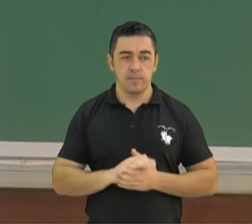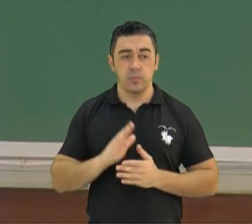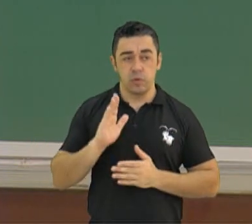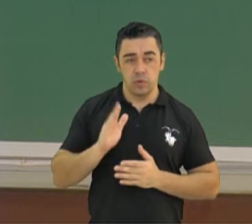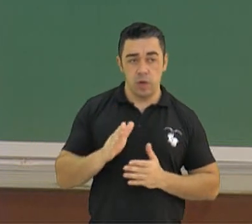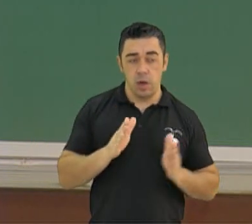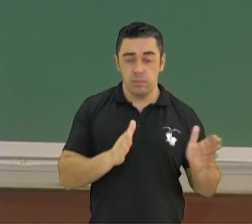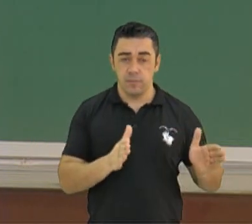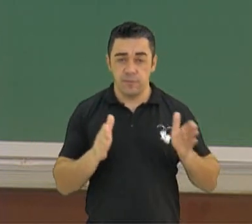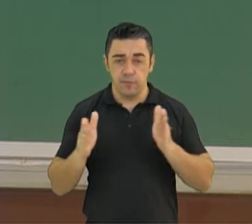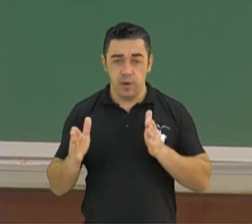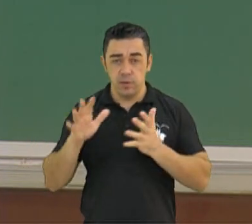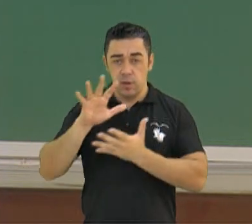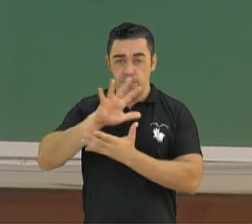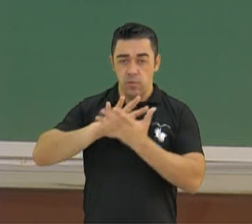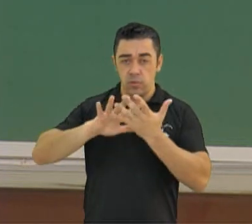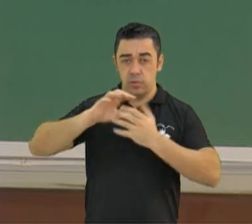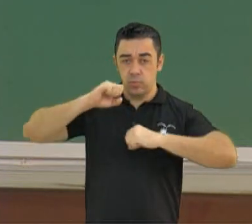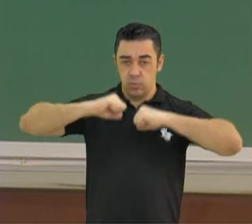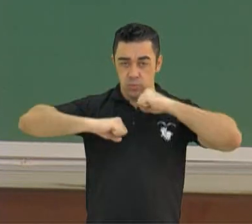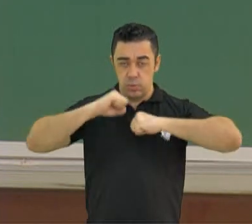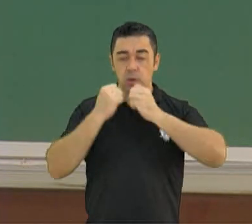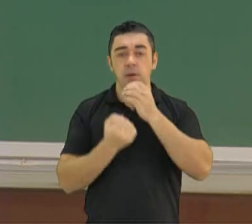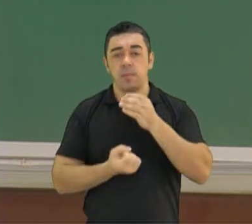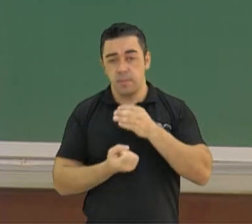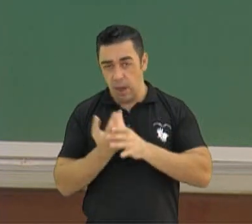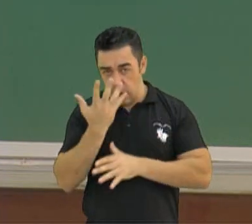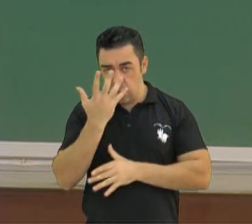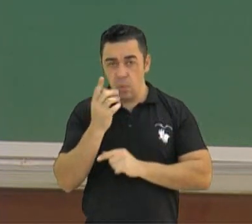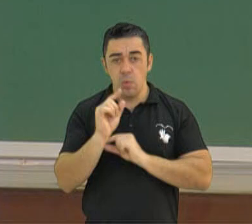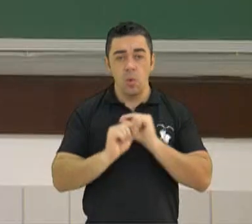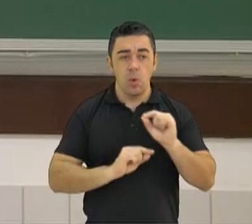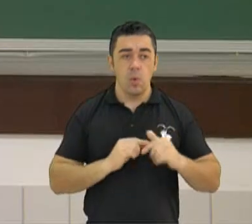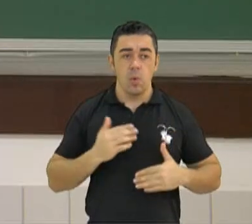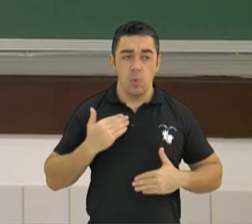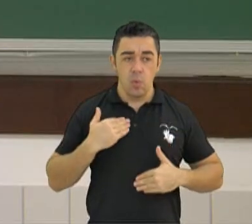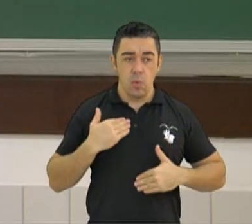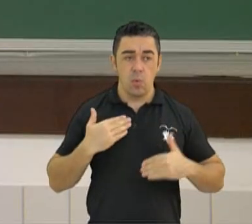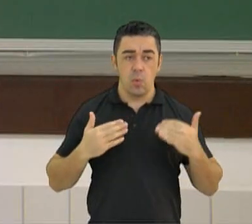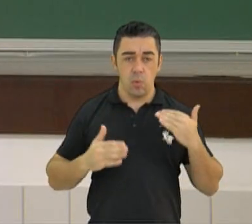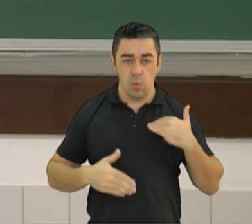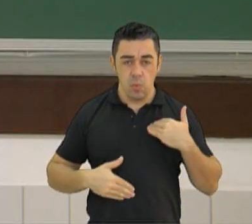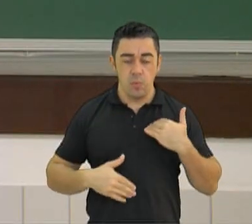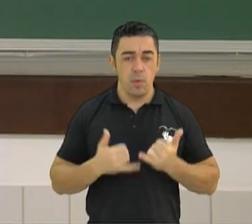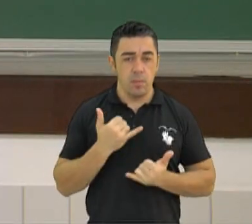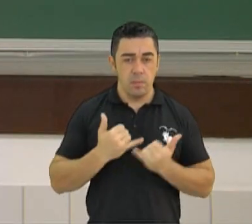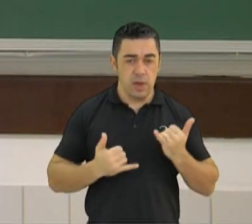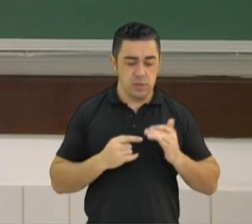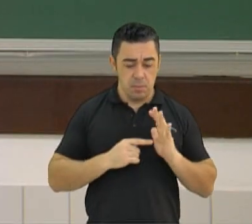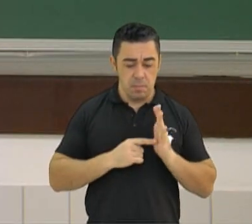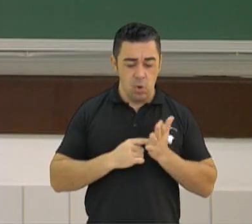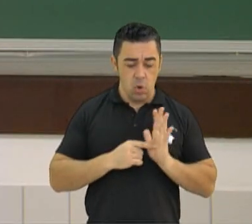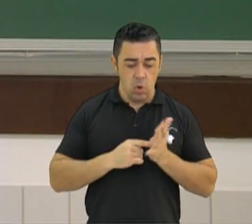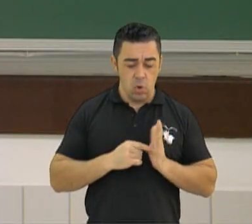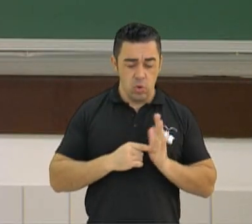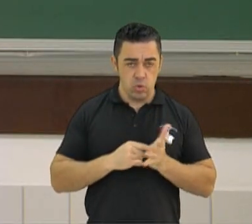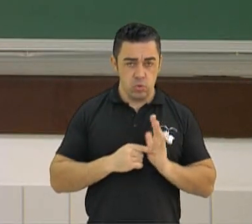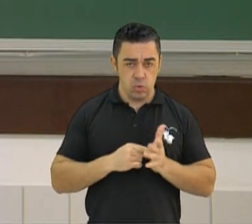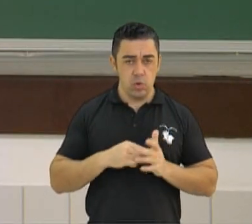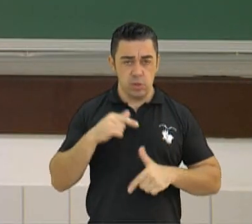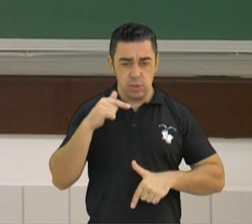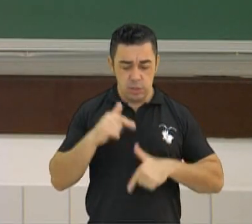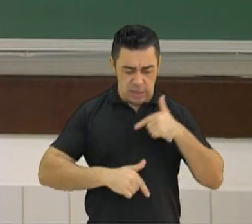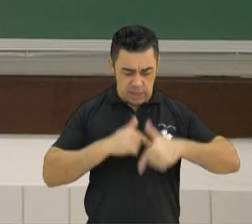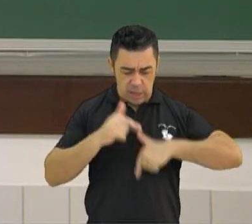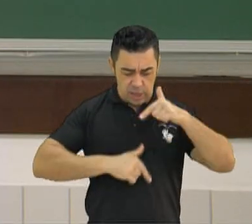industrial, percebe-se o aparecimento e o desenvolvimento do corpo enquanto máquina, enquanto um mecanismo de